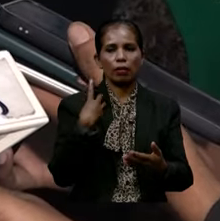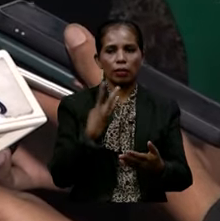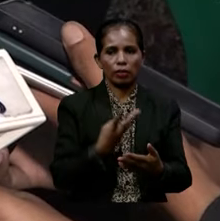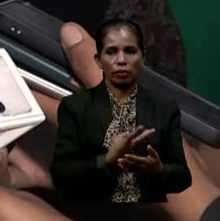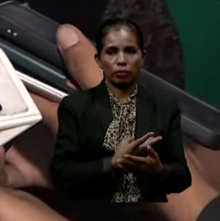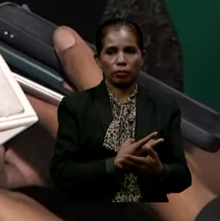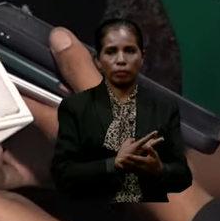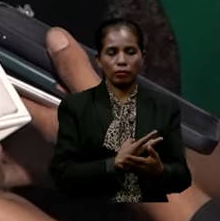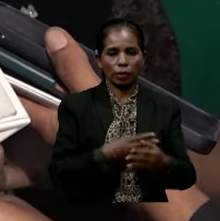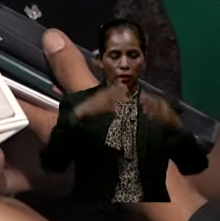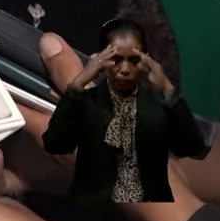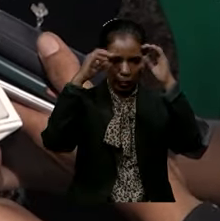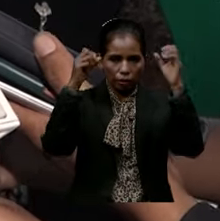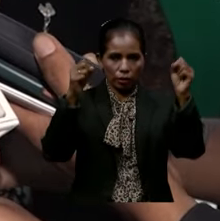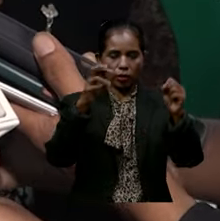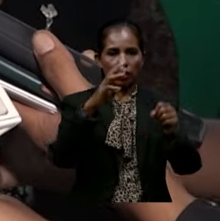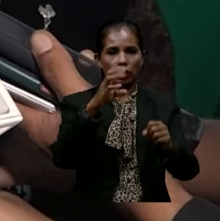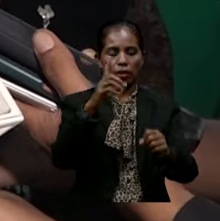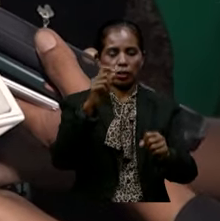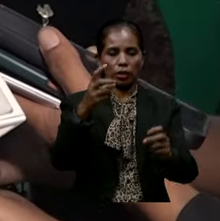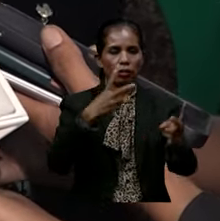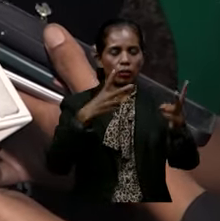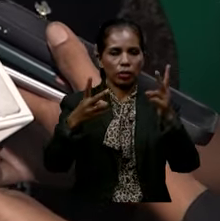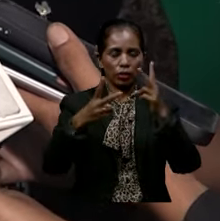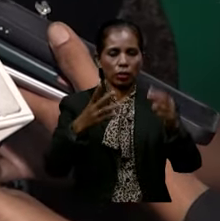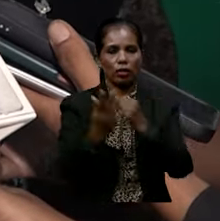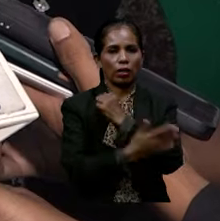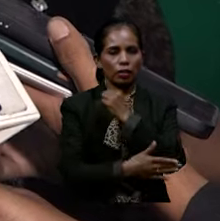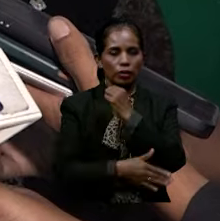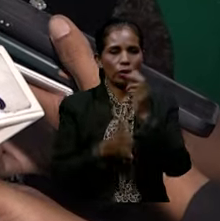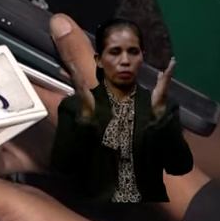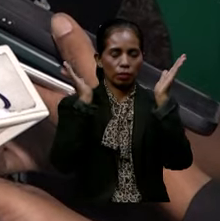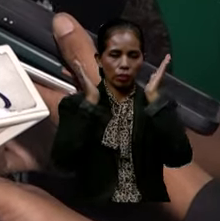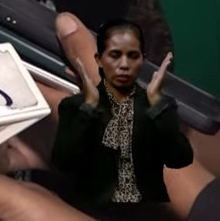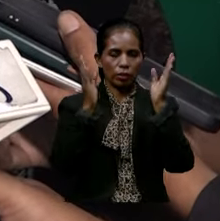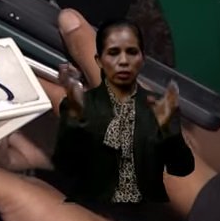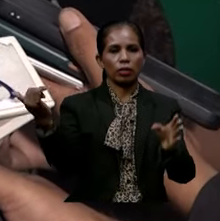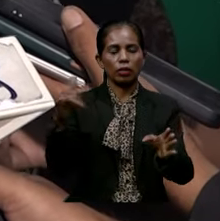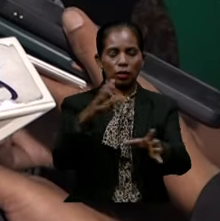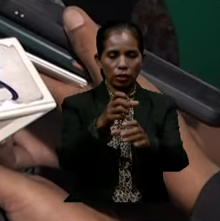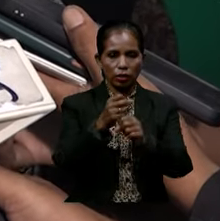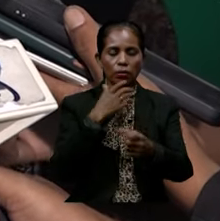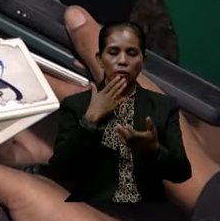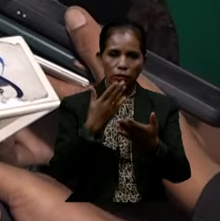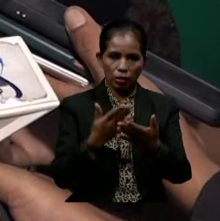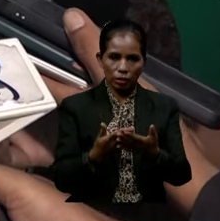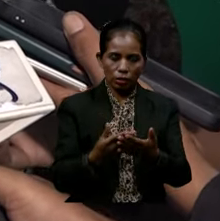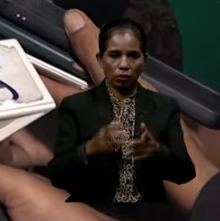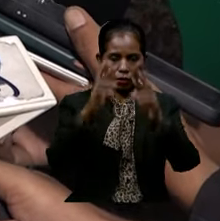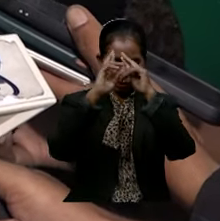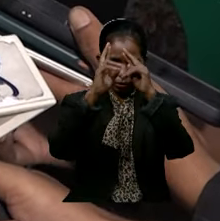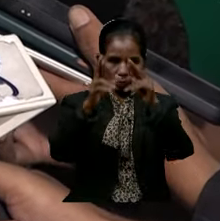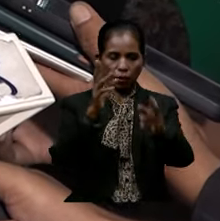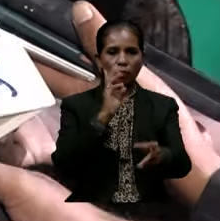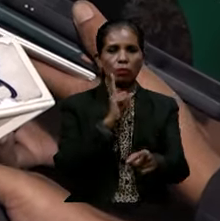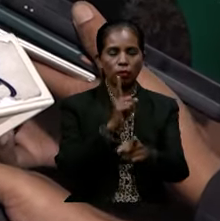almoço, Presidente da República vai visitar na Brunei, circeiramos o dia que teves, a honra que teves,